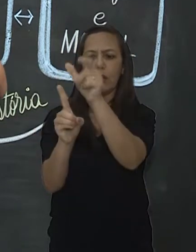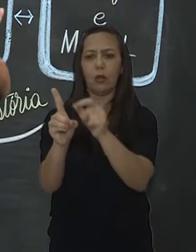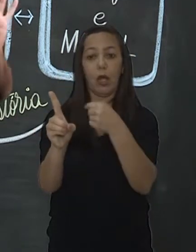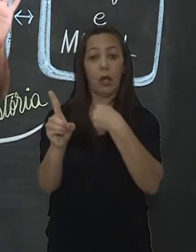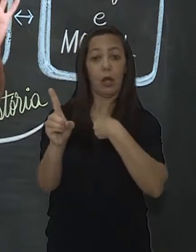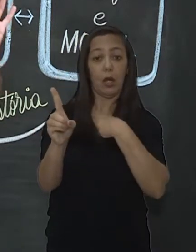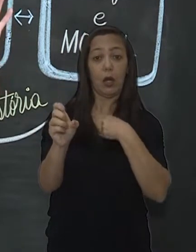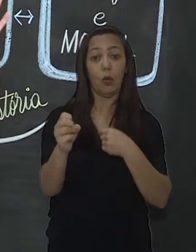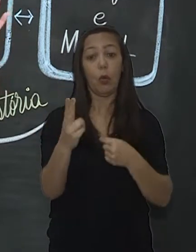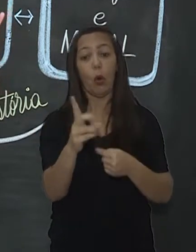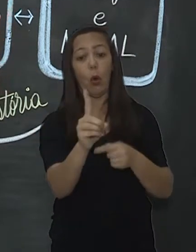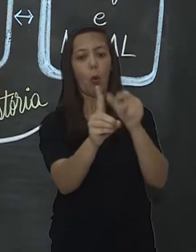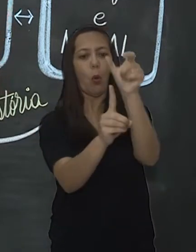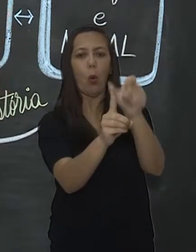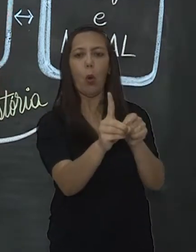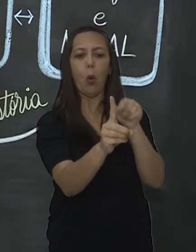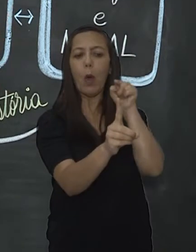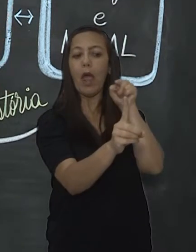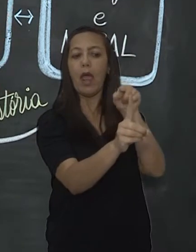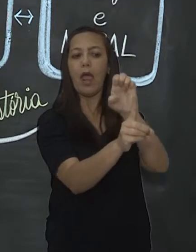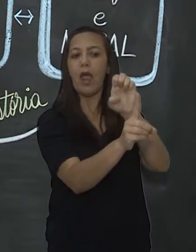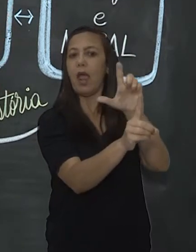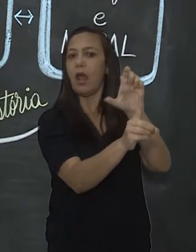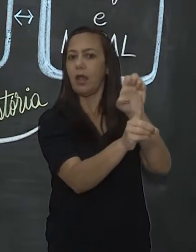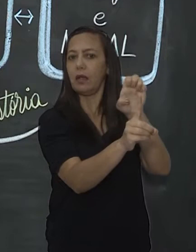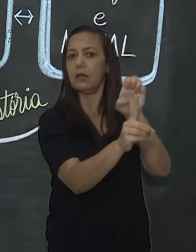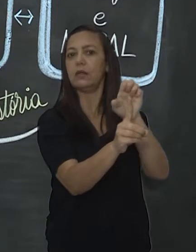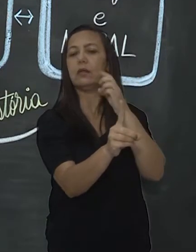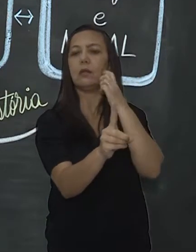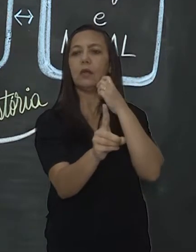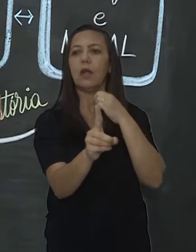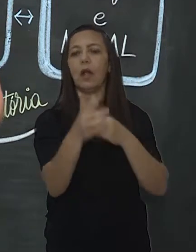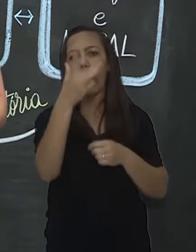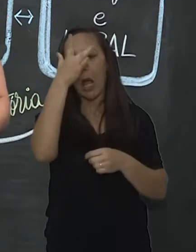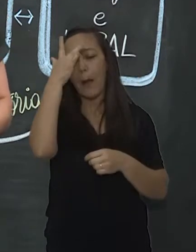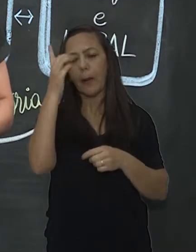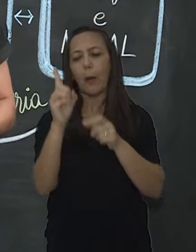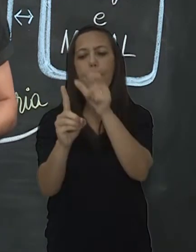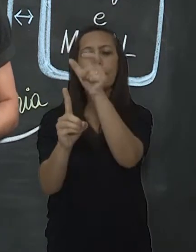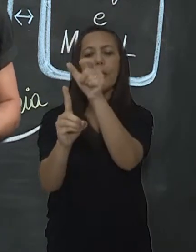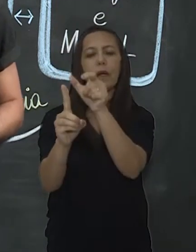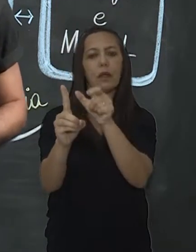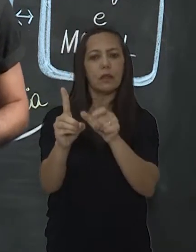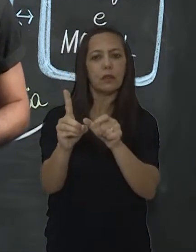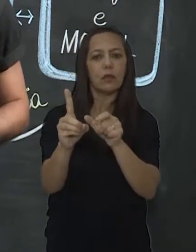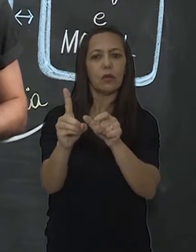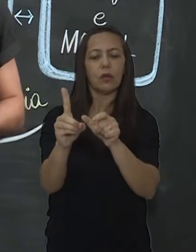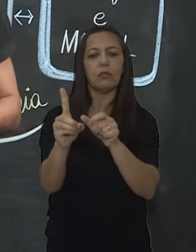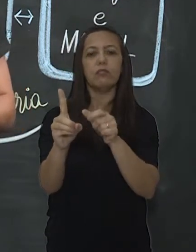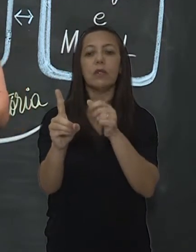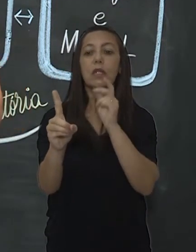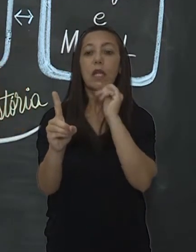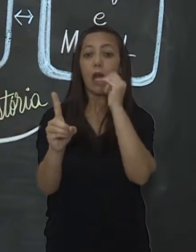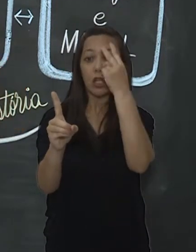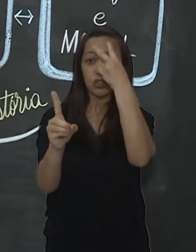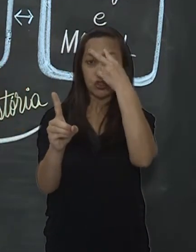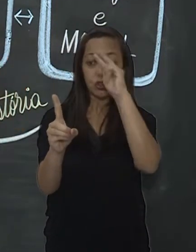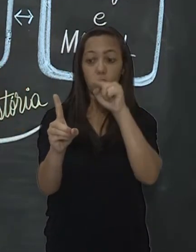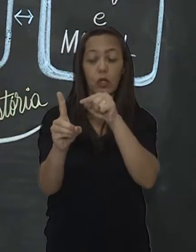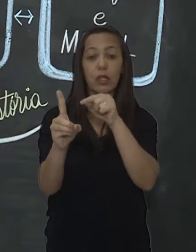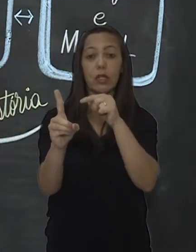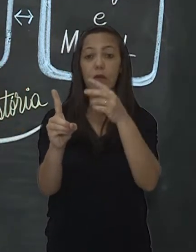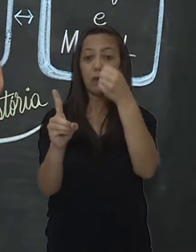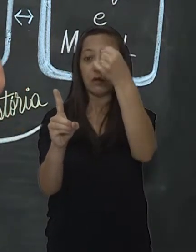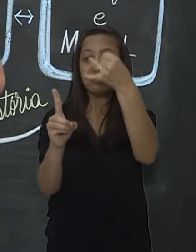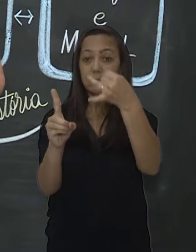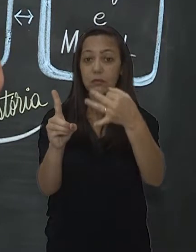um narrador que observa os acontecimentos de fora? Quando é um personagem que narra a história, a gente tem uma vantagem. Significa que